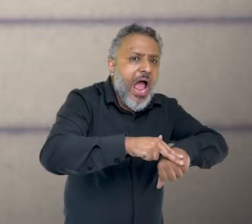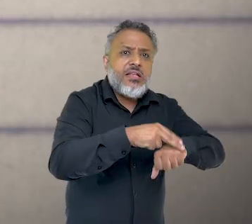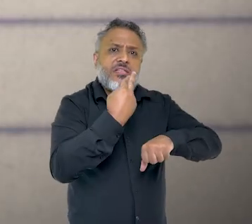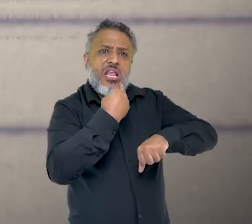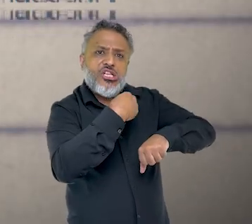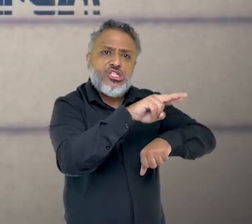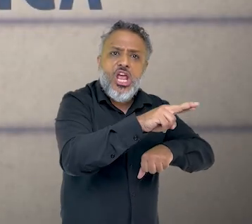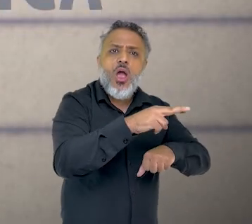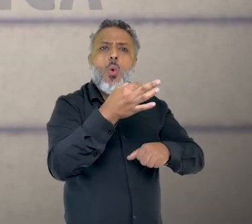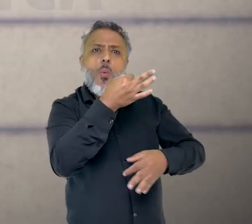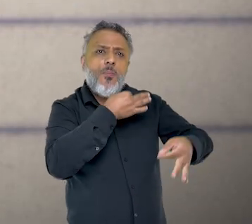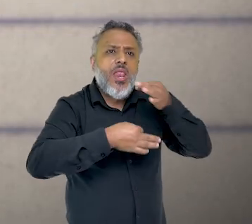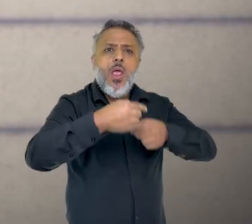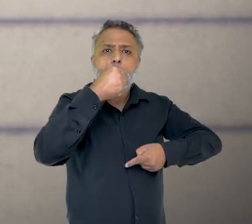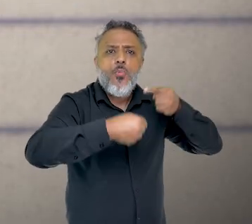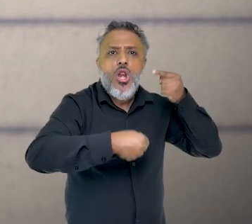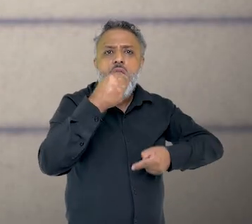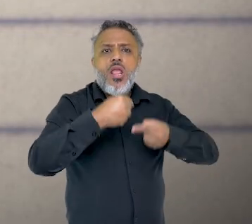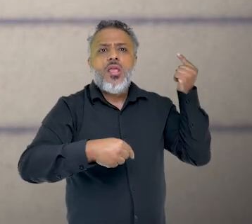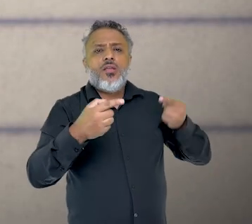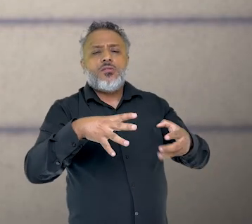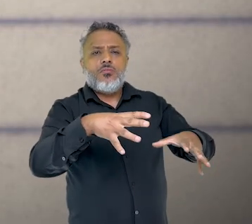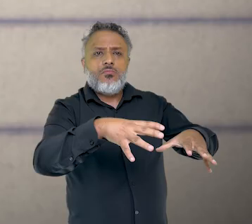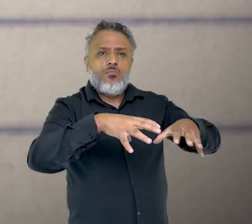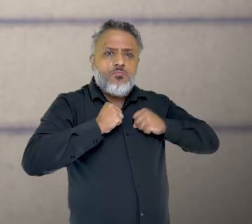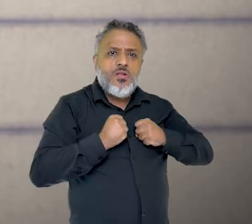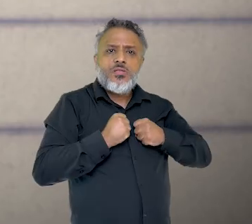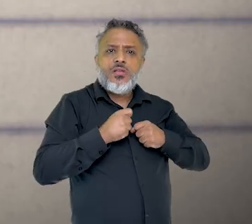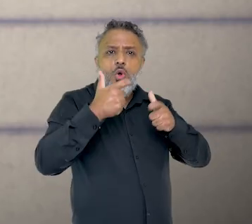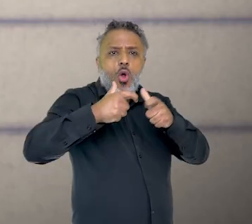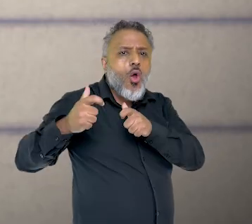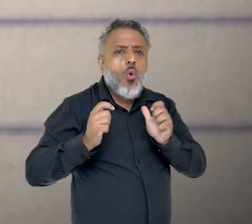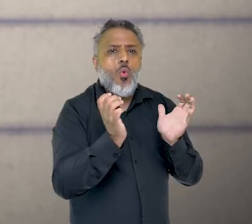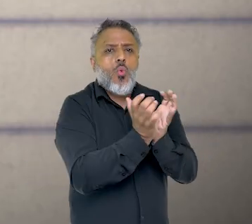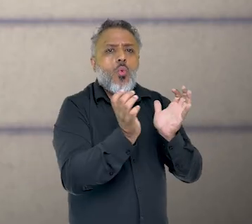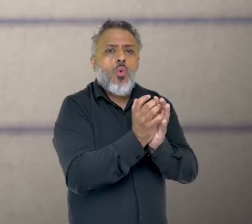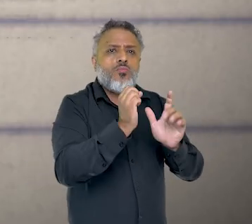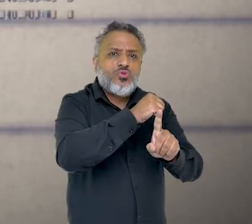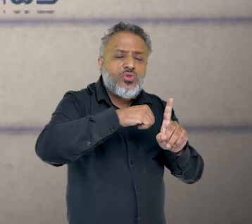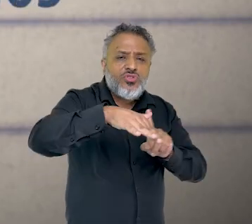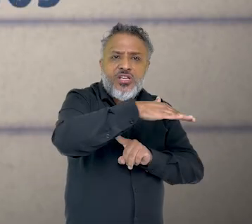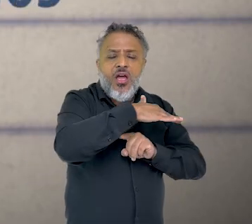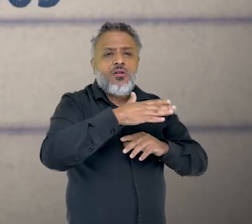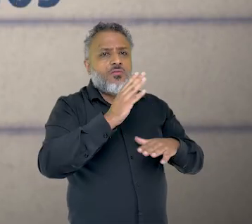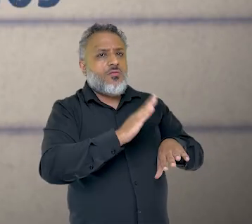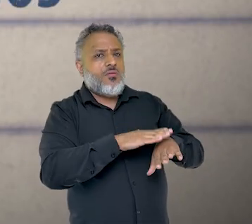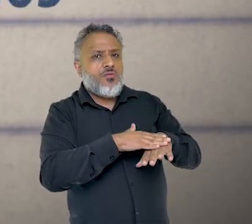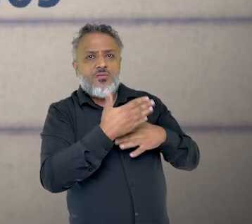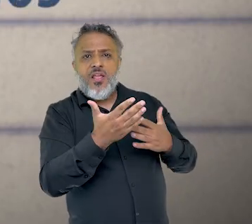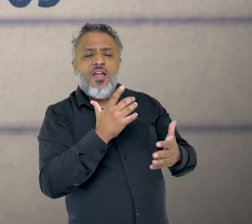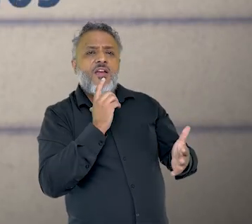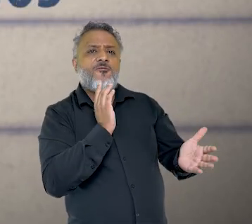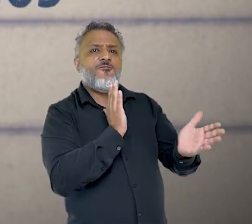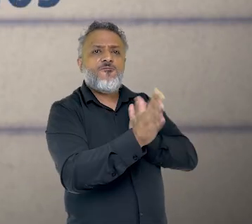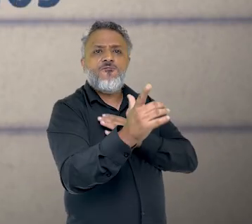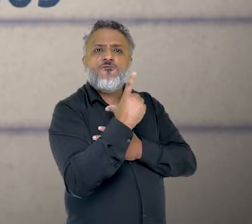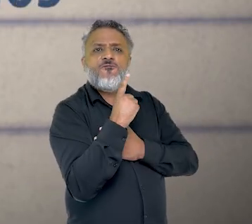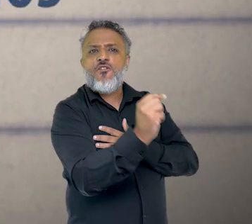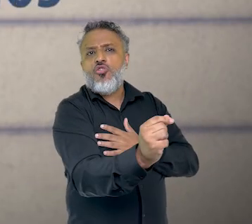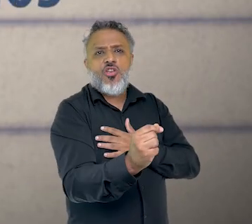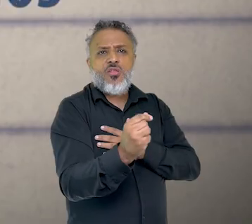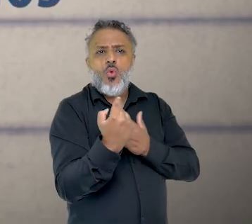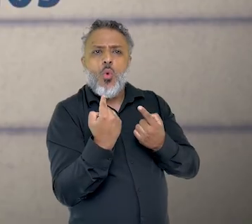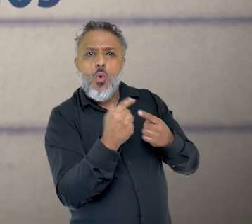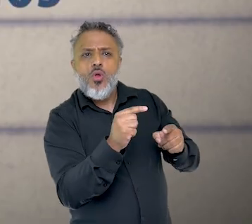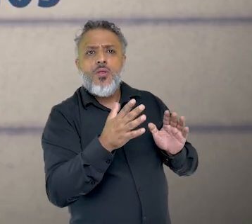religião, opinião política, pertencimento a determinado grupo social ou que estejam fugindo de uma grave ameaça a